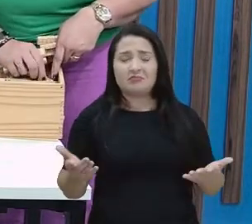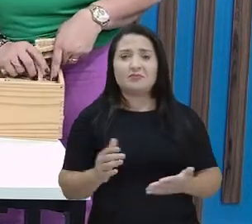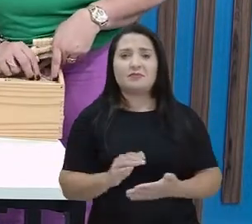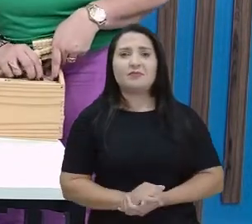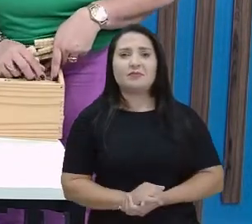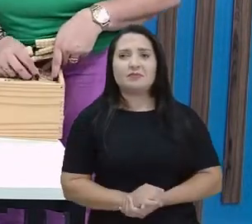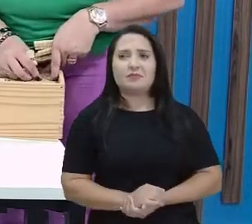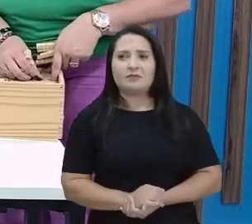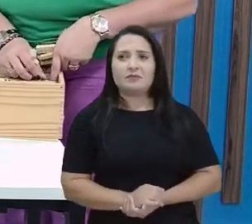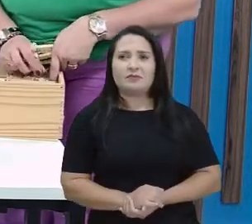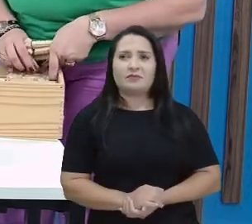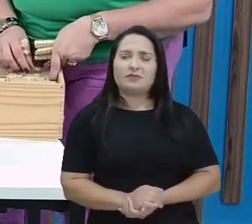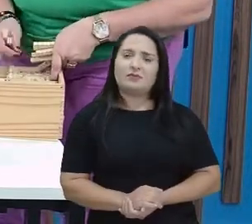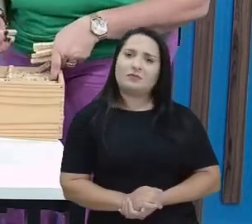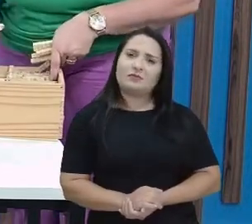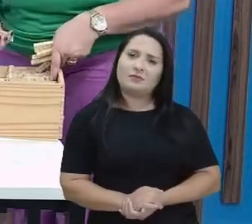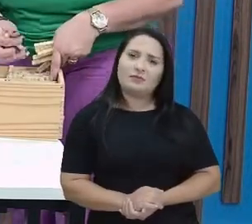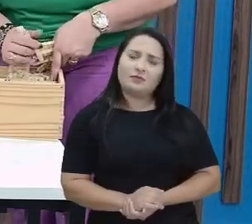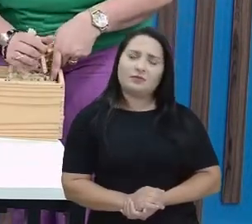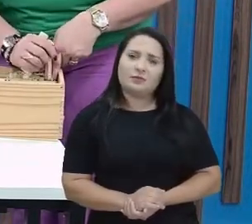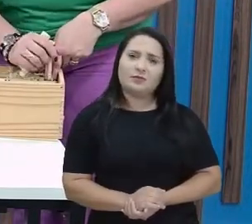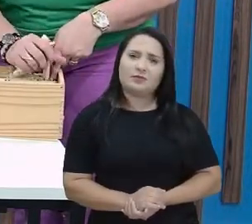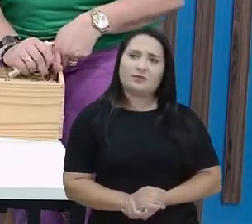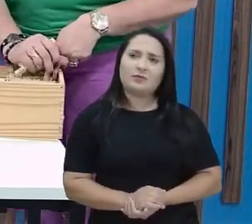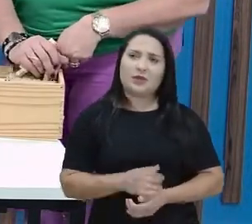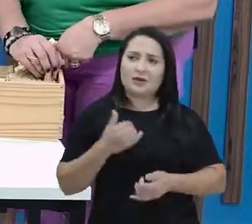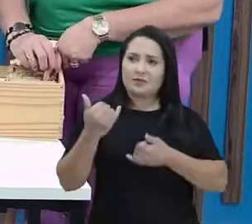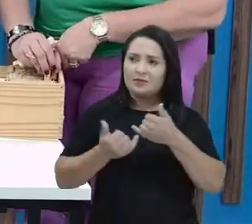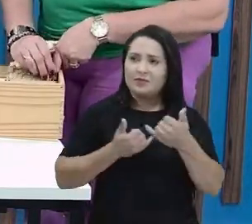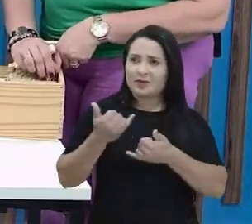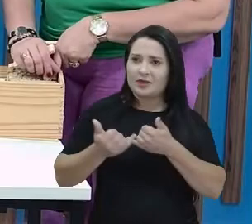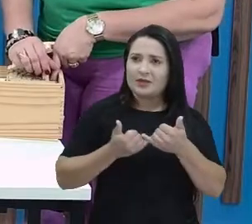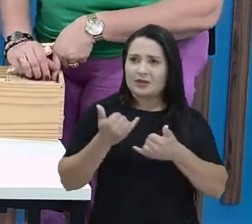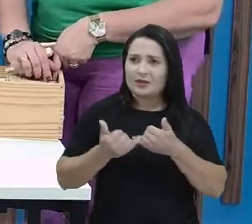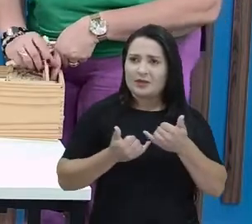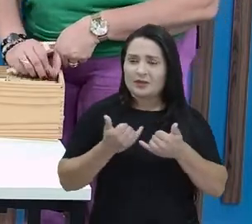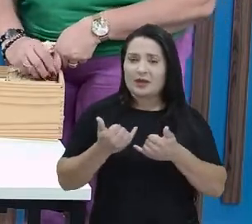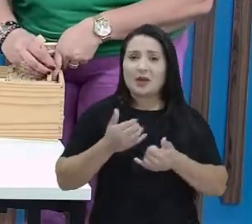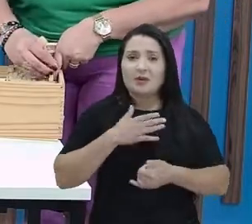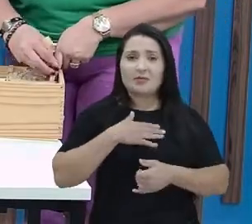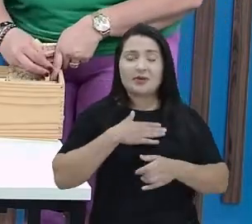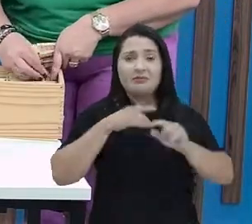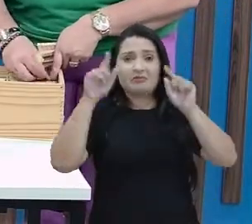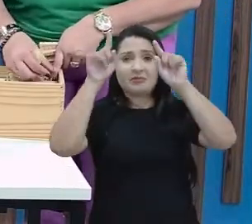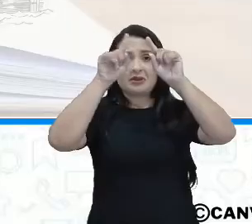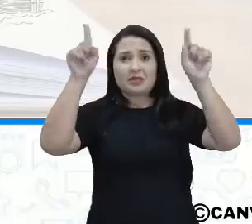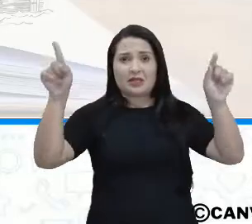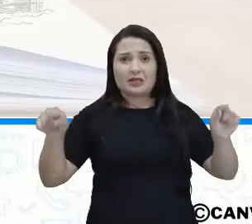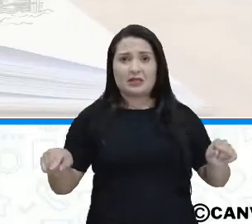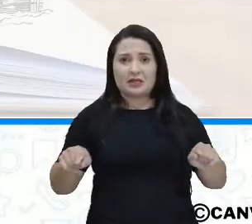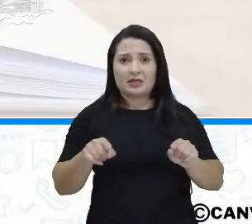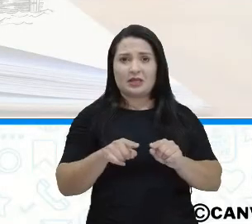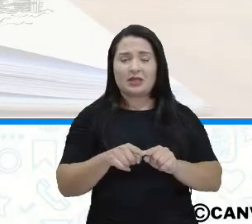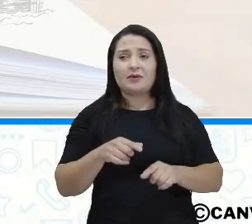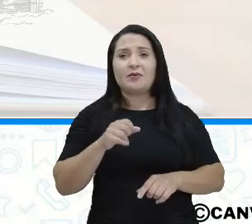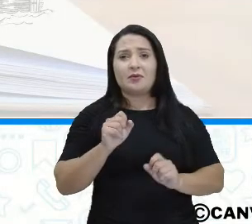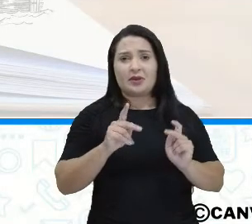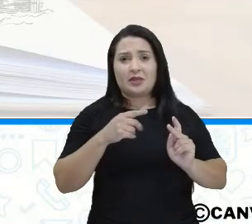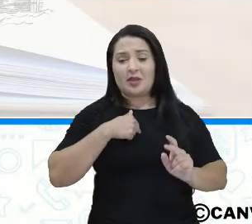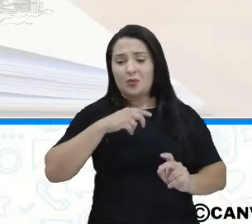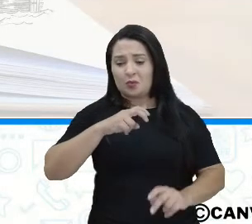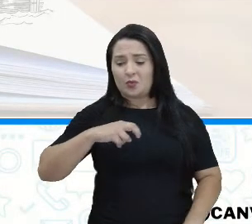Pronto. Bora lá. Aí vai jogar comigo, vai jogar, né, Iris? É aí na tela, é? É na tela. Pronto, então eu vou sentar ali, tá? Tá